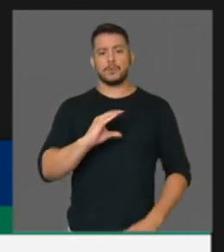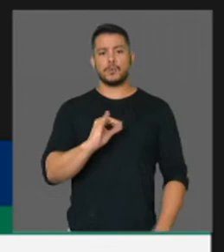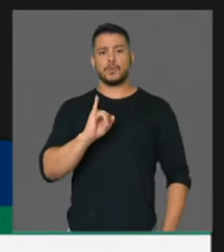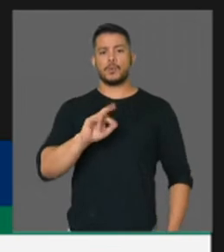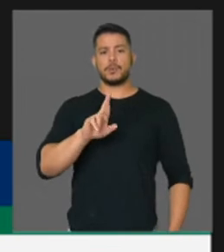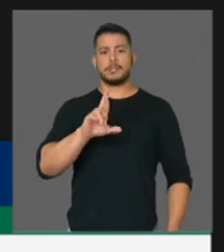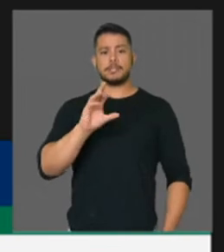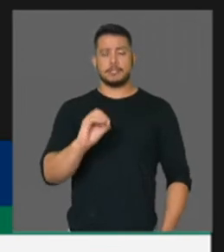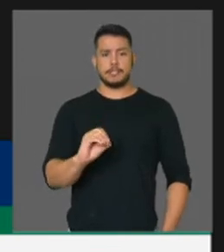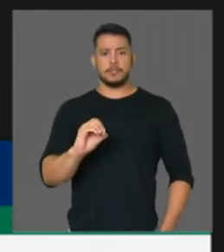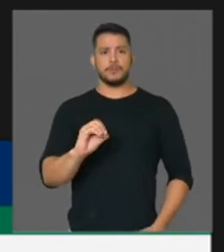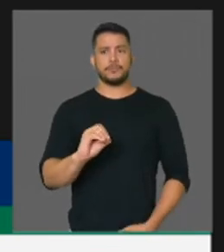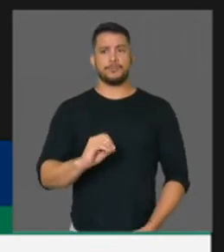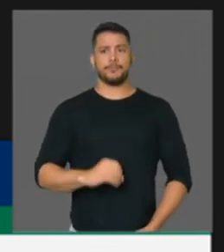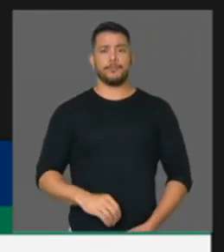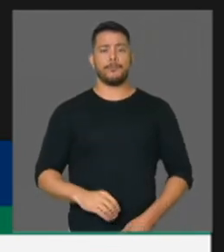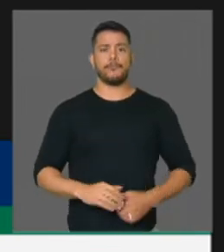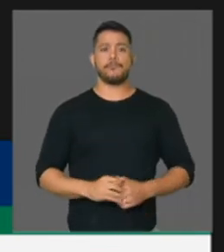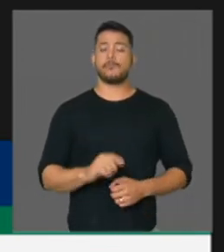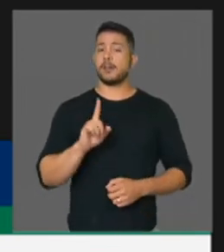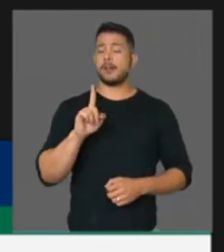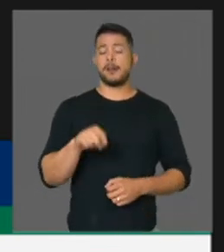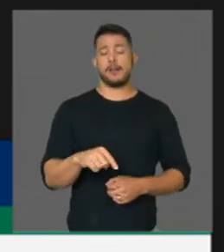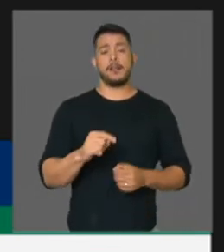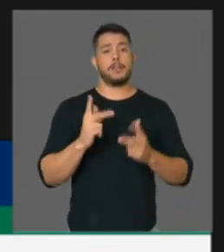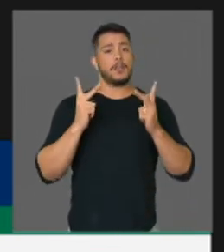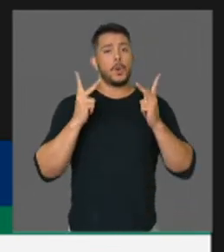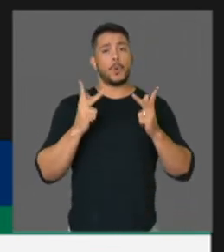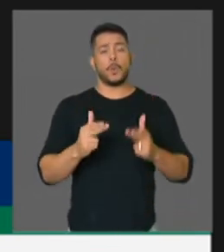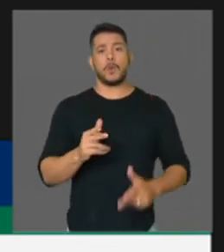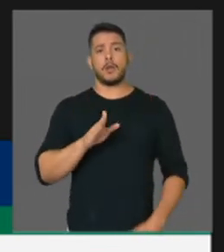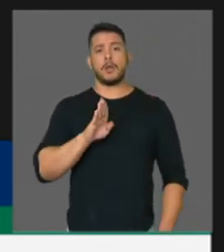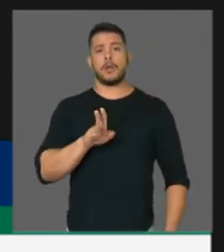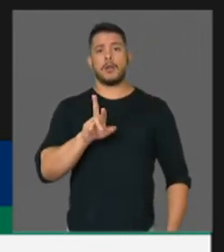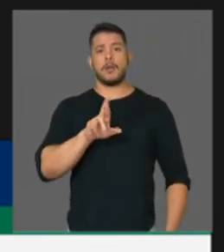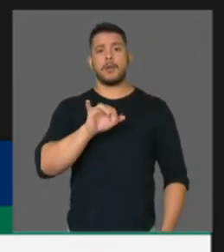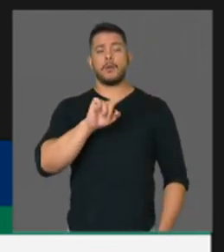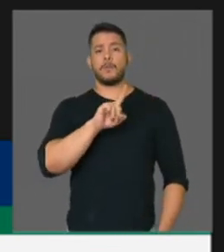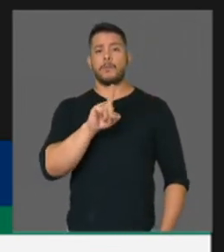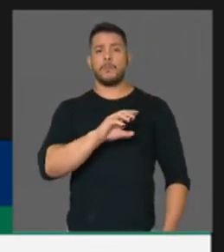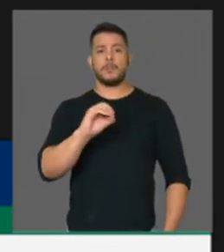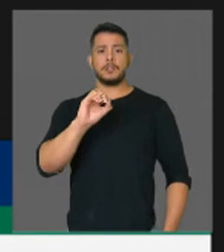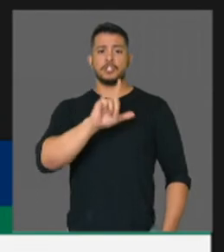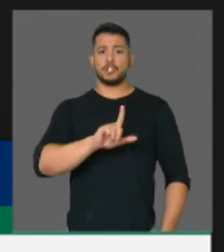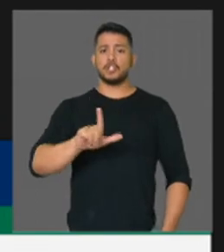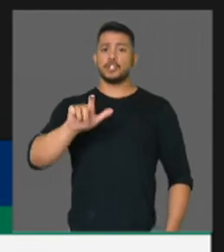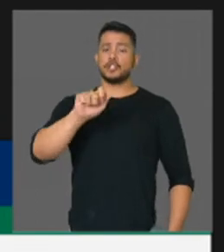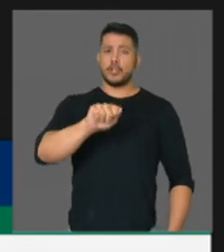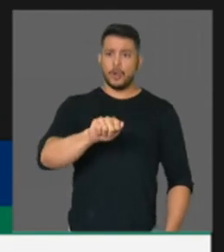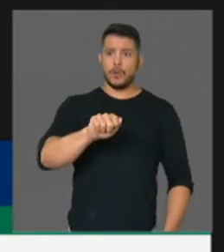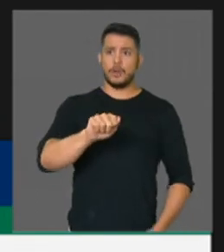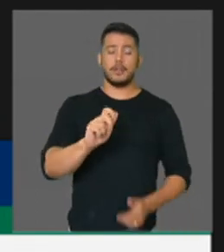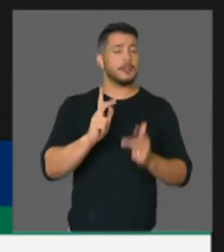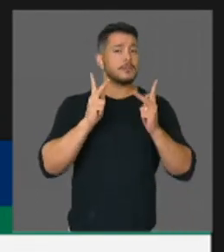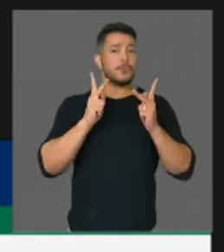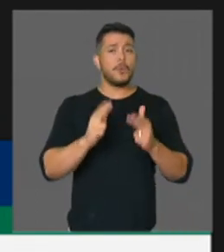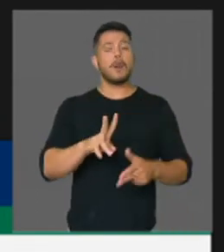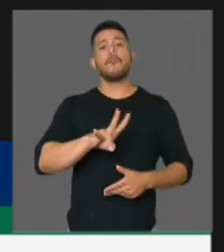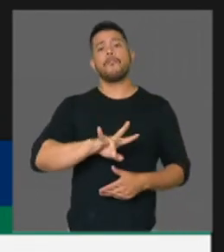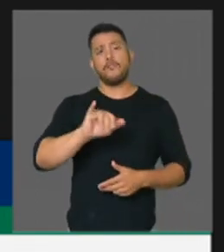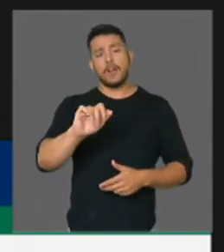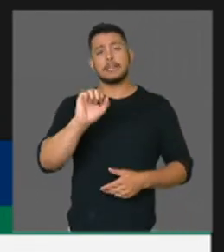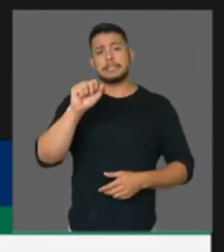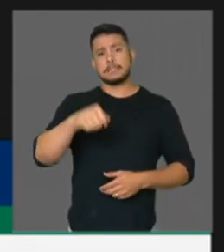país aquilo que o Brizola deveria ter sido, para fazer aquilo que o Brizola queria fazer, pois